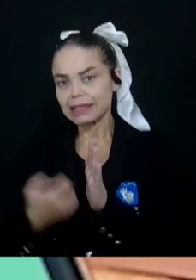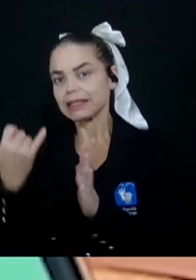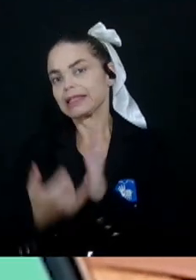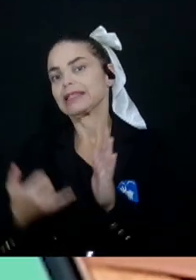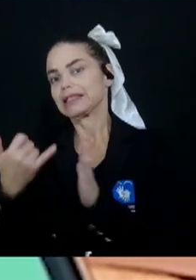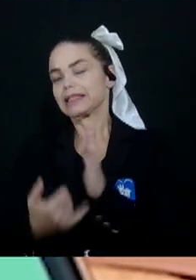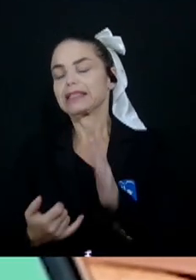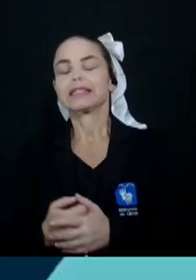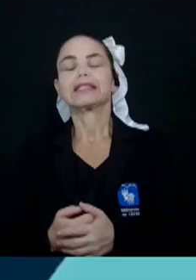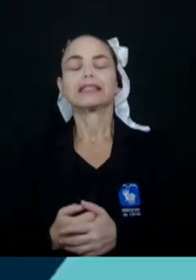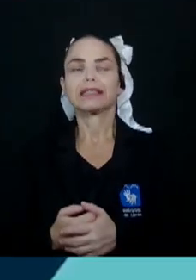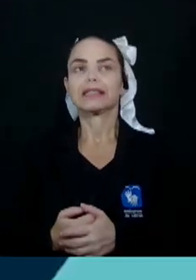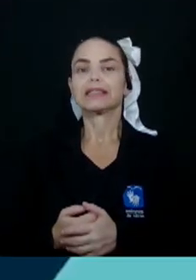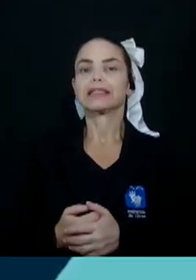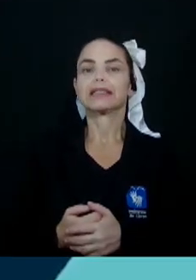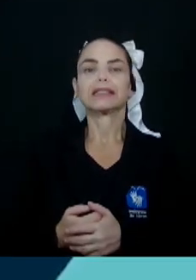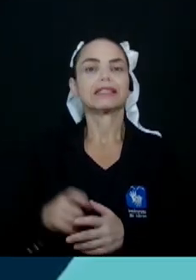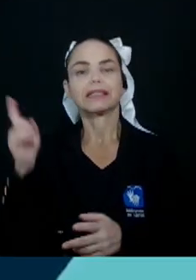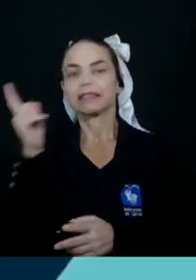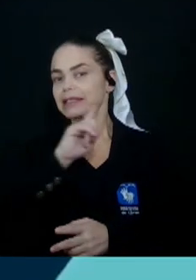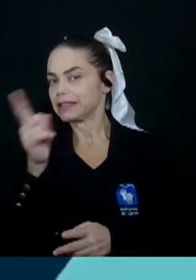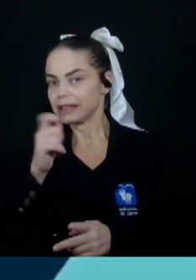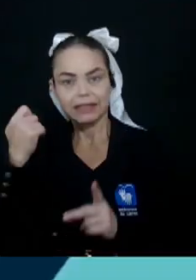Pix, ele não é